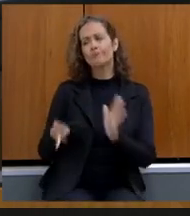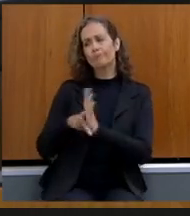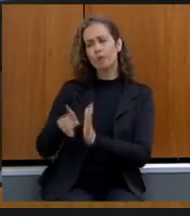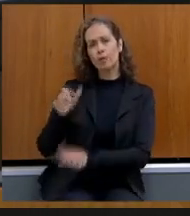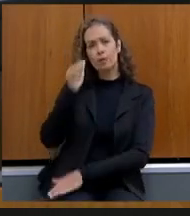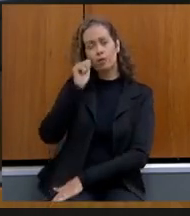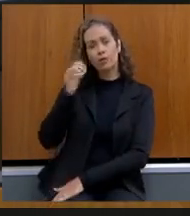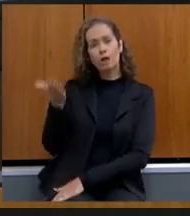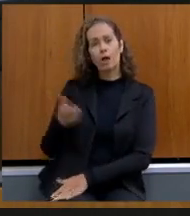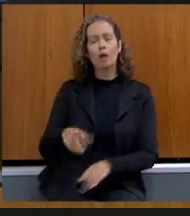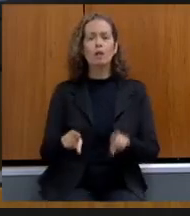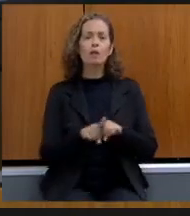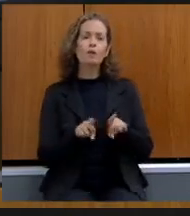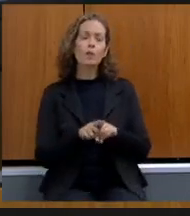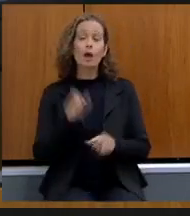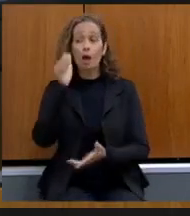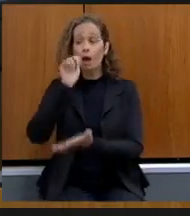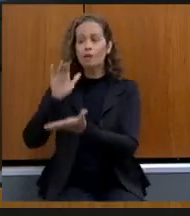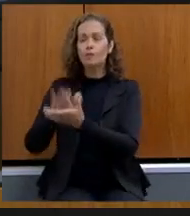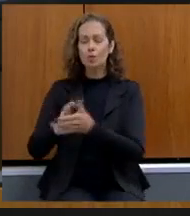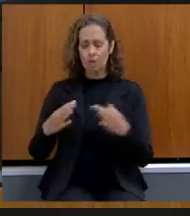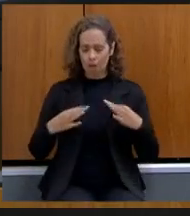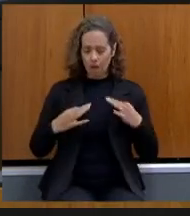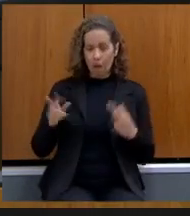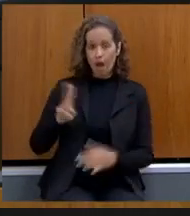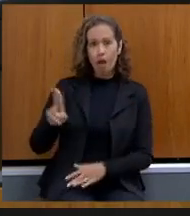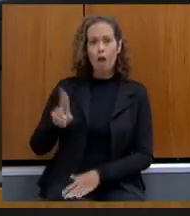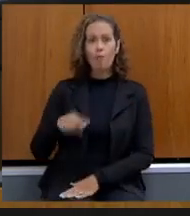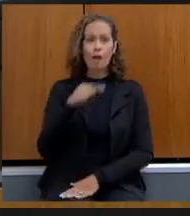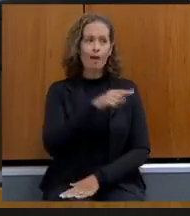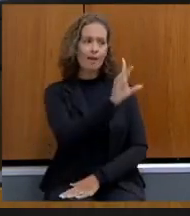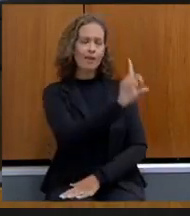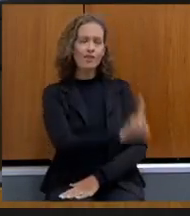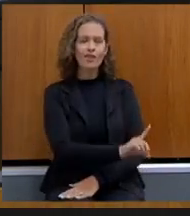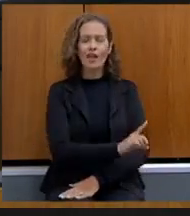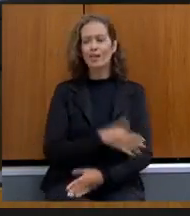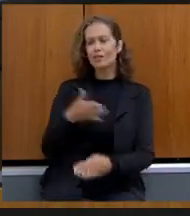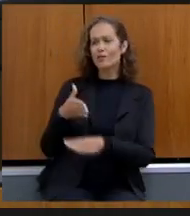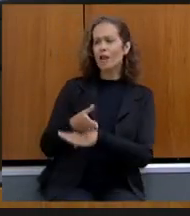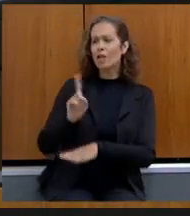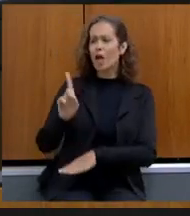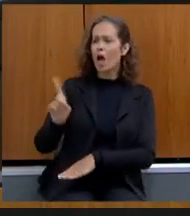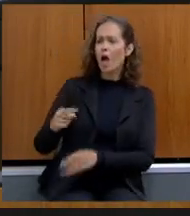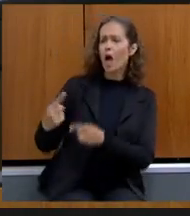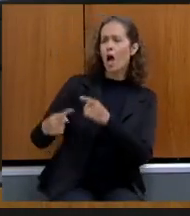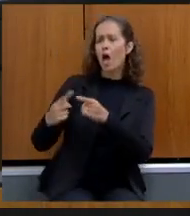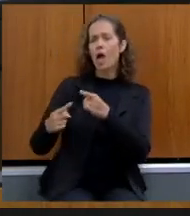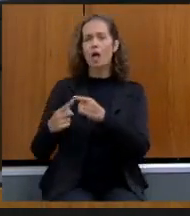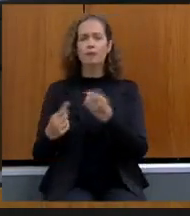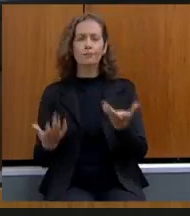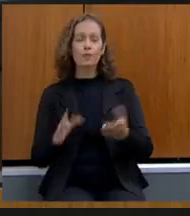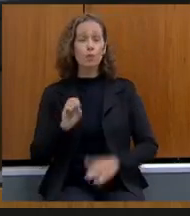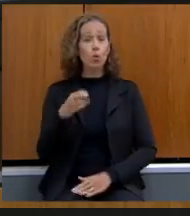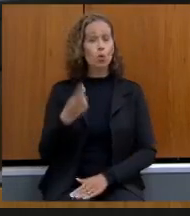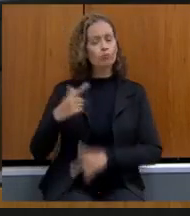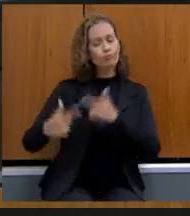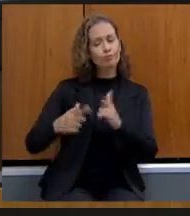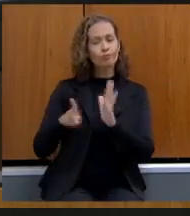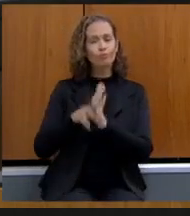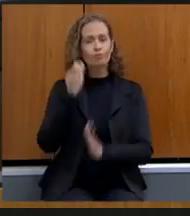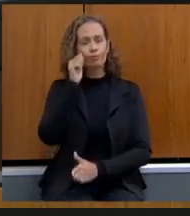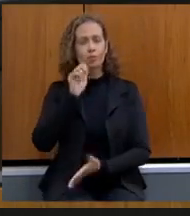na roupa que a esposa veste fica achar que tem o direito de interferir no trabalho da esposa não é